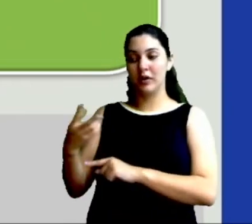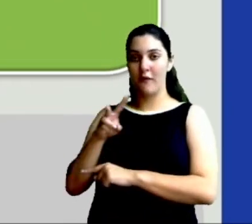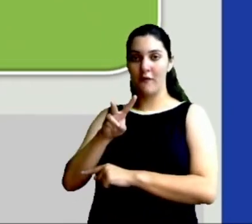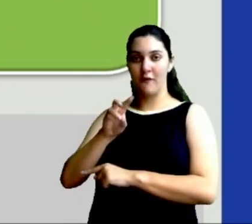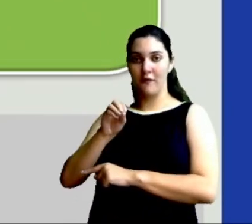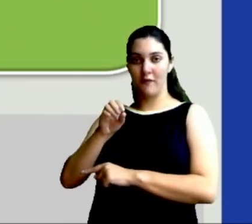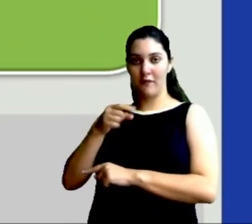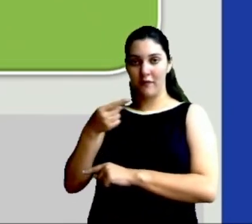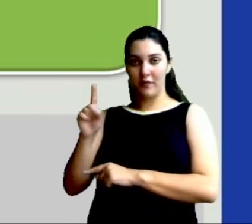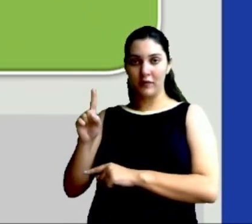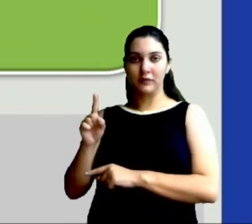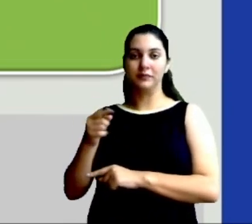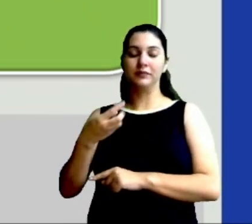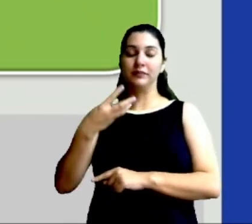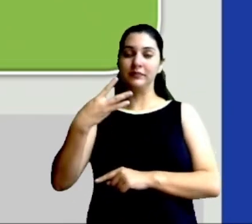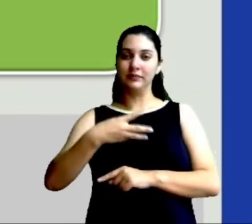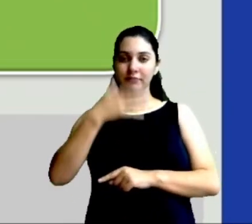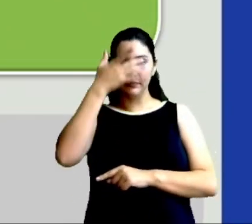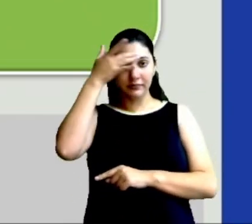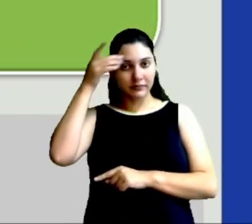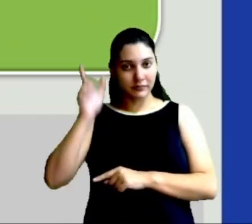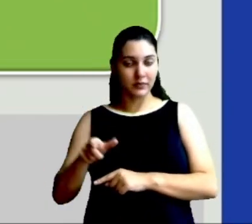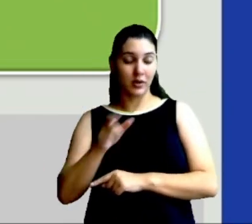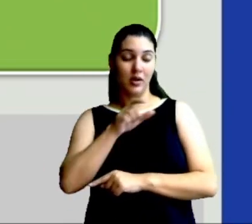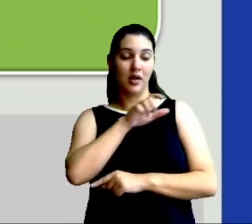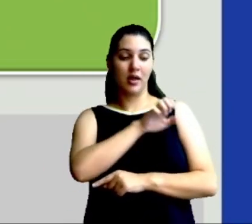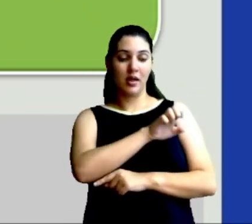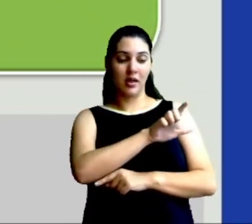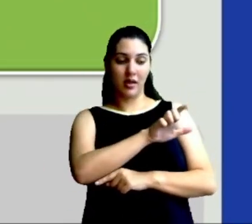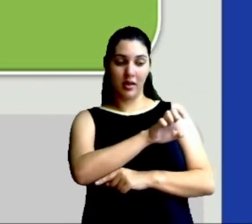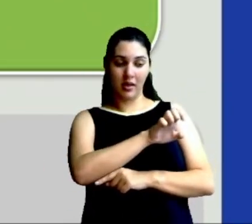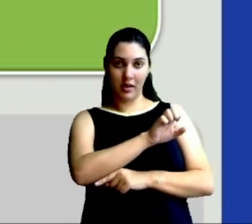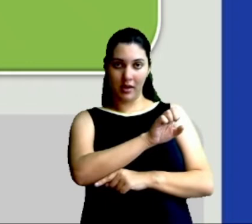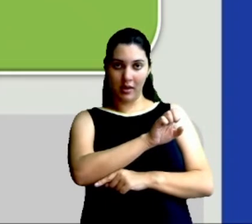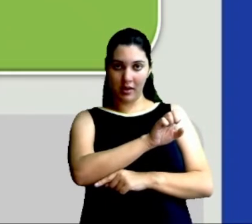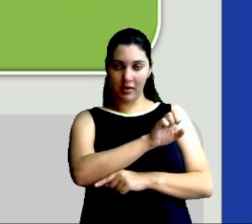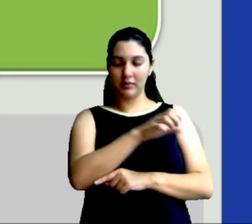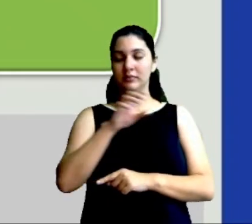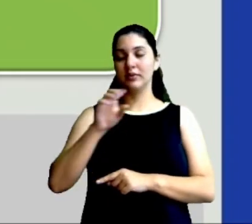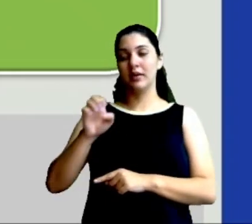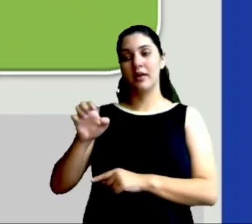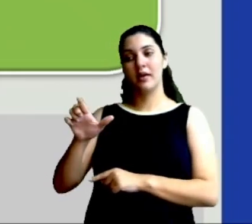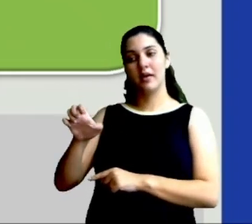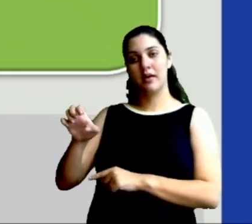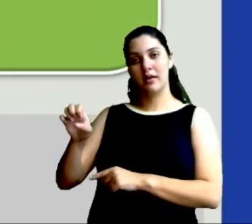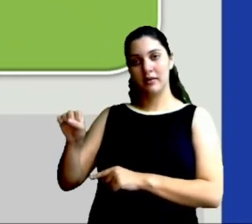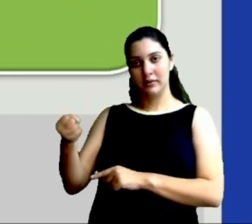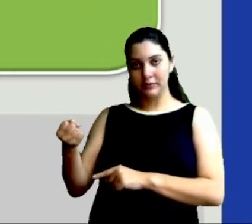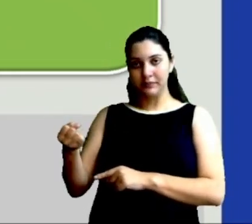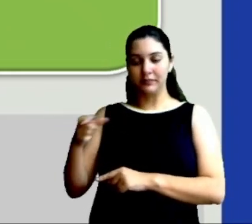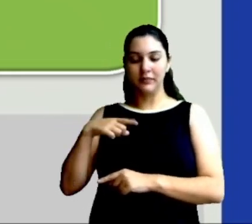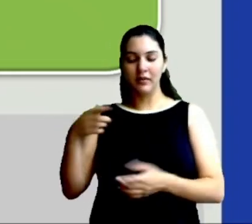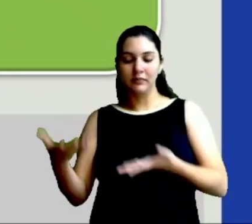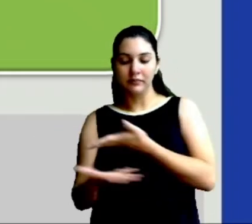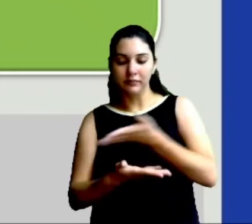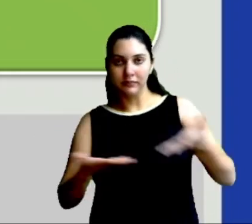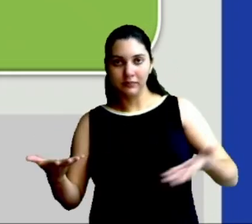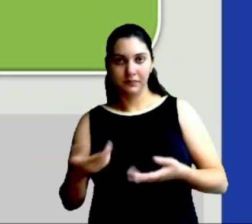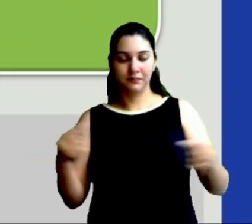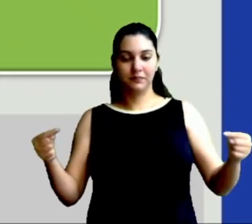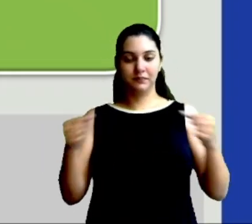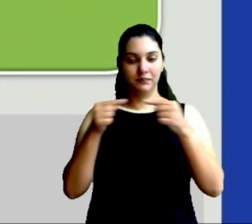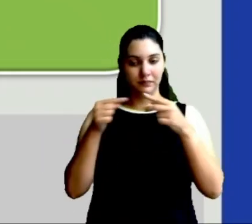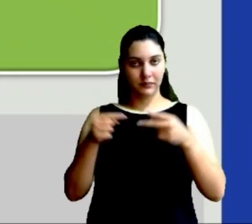pessoa, ele ou ela, tá? Do singular, e eles ou elas do plural. Então, a gente tem essa relação aí, vai de acordo com